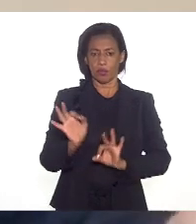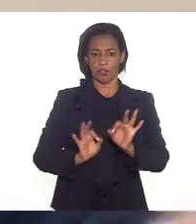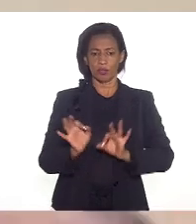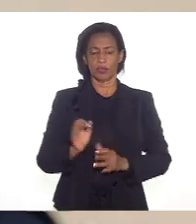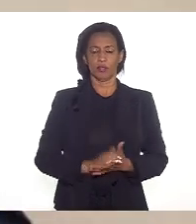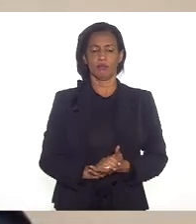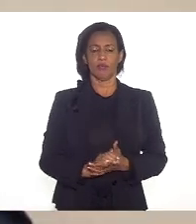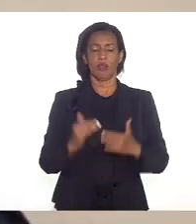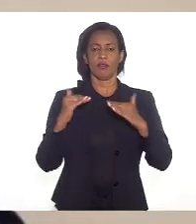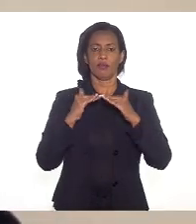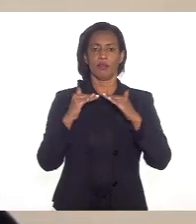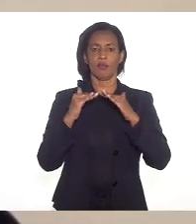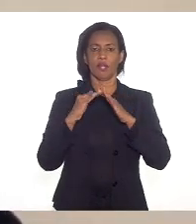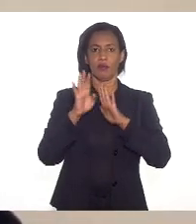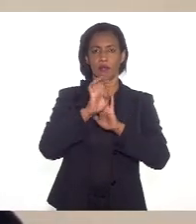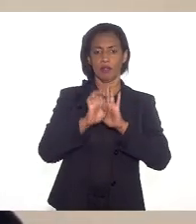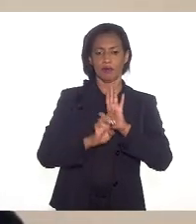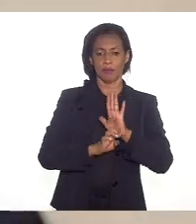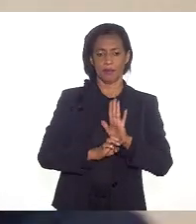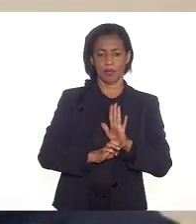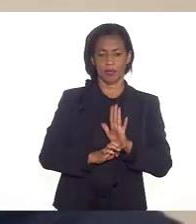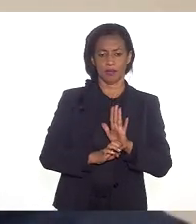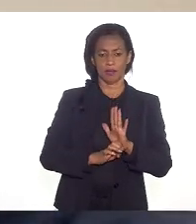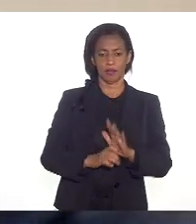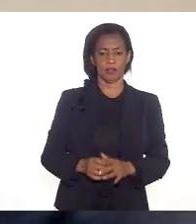emendas de plenário, favorável às emendas.